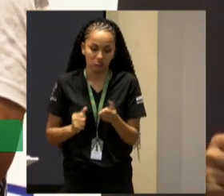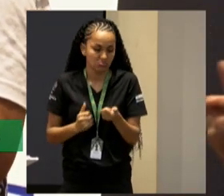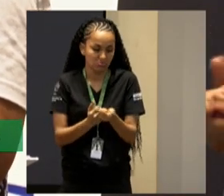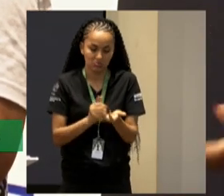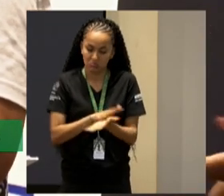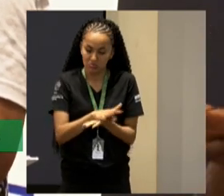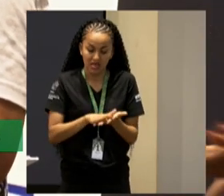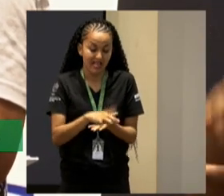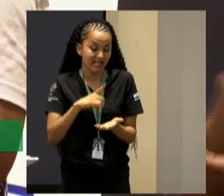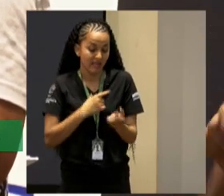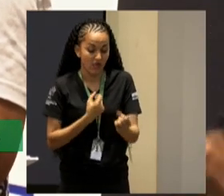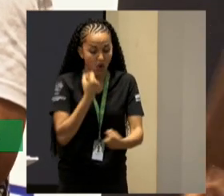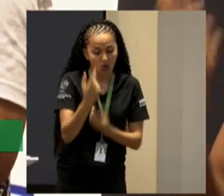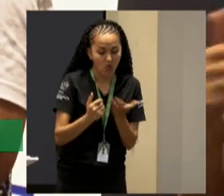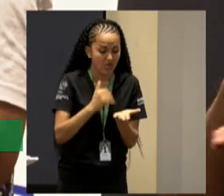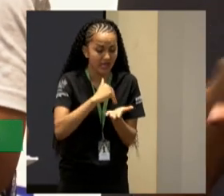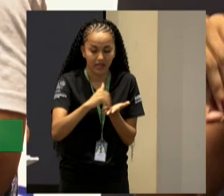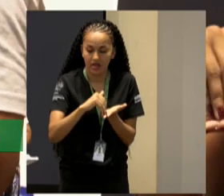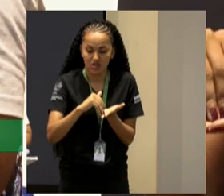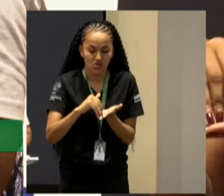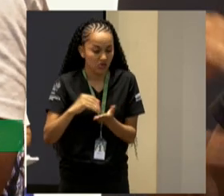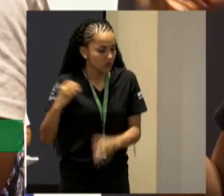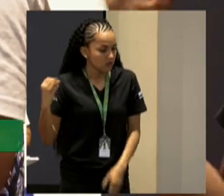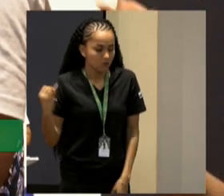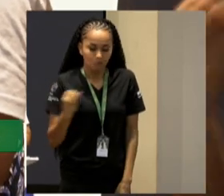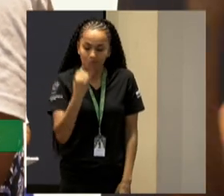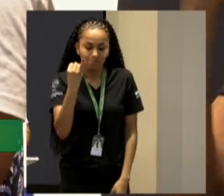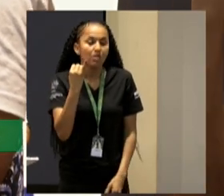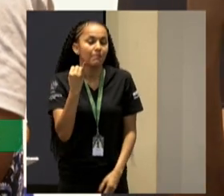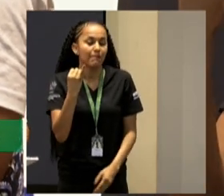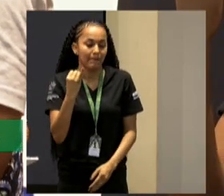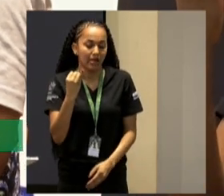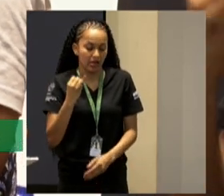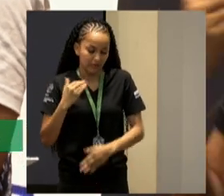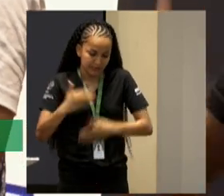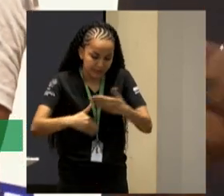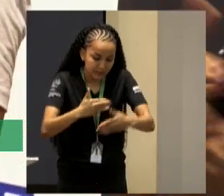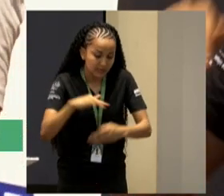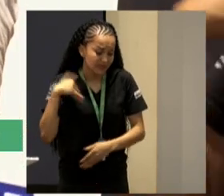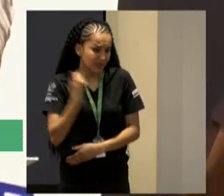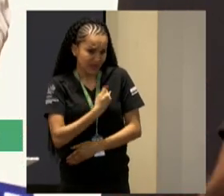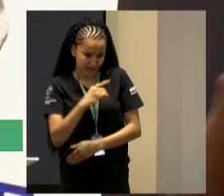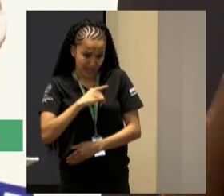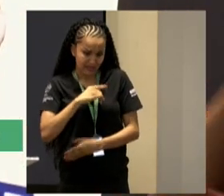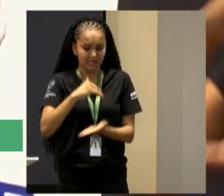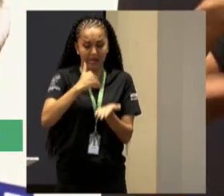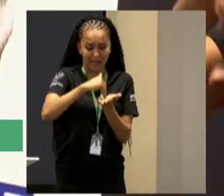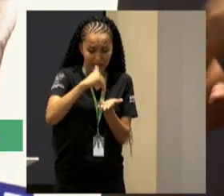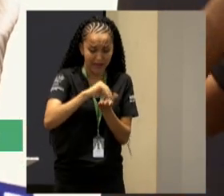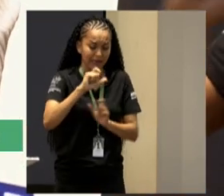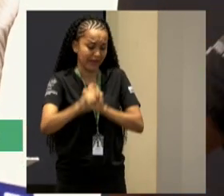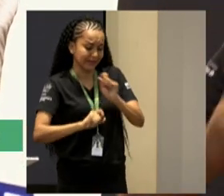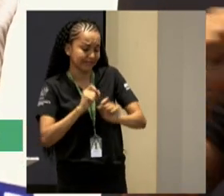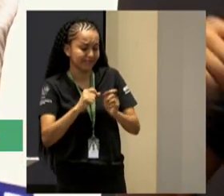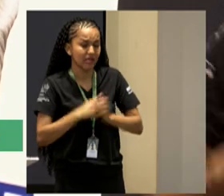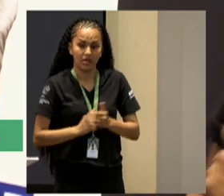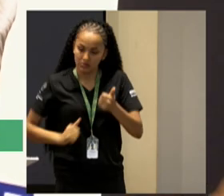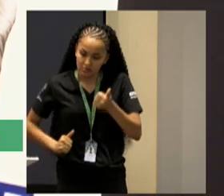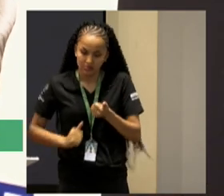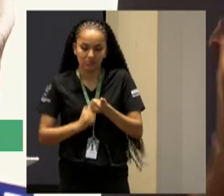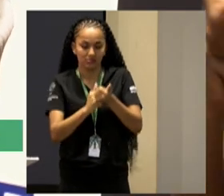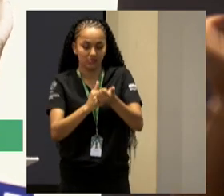Tivemos alguns secretários que foram essenciais para essa existência. Nós tivemos secretários que